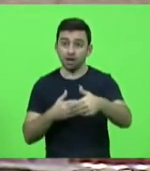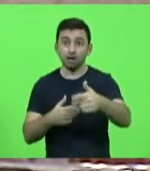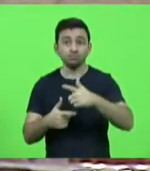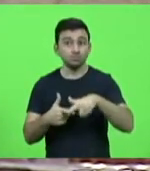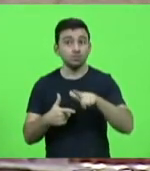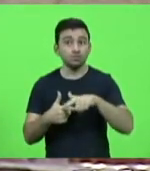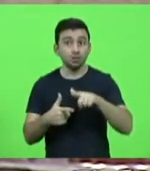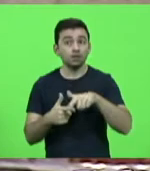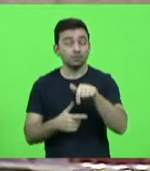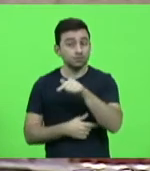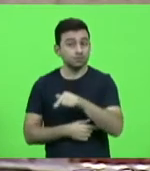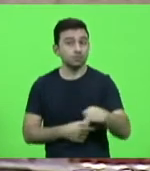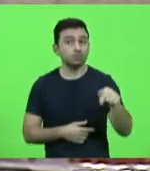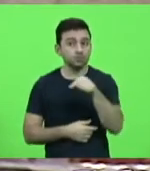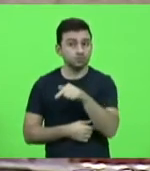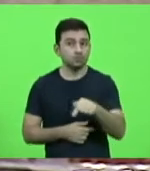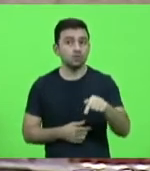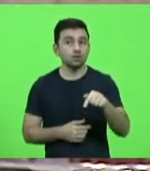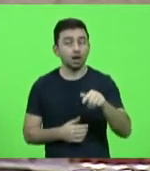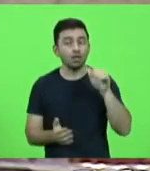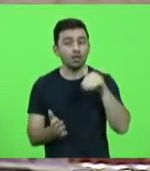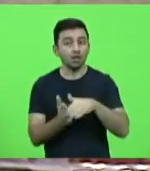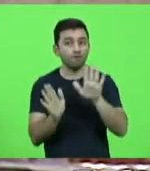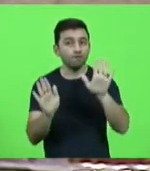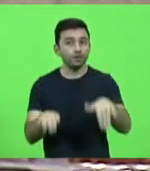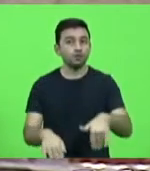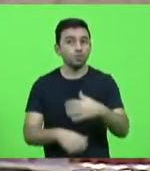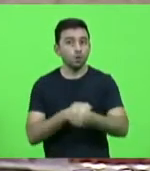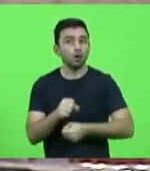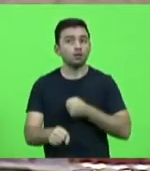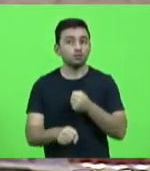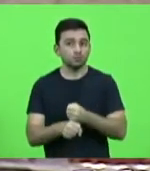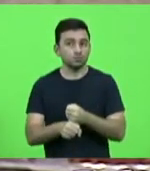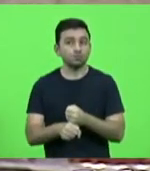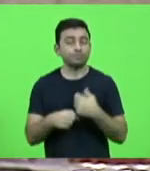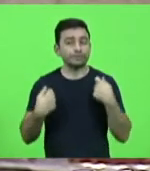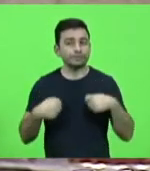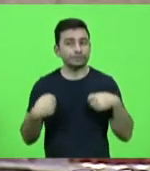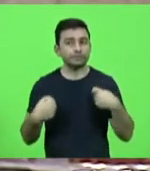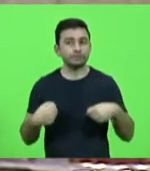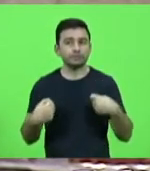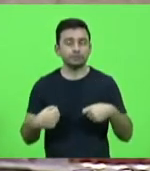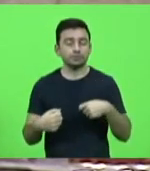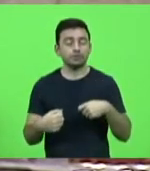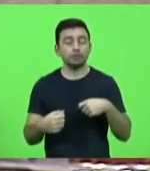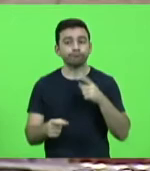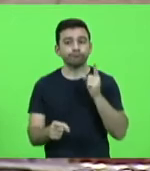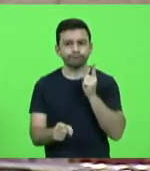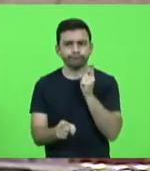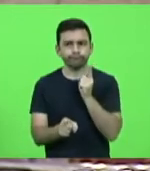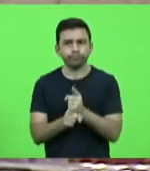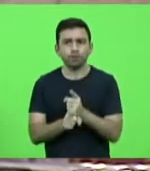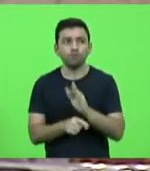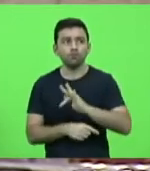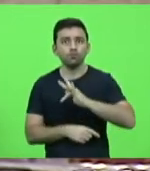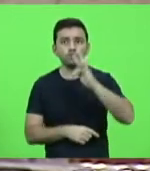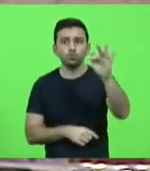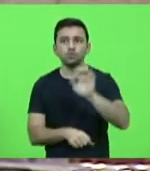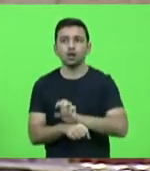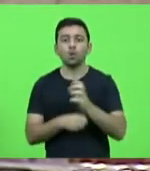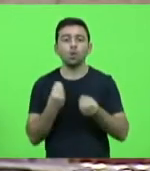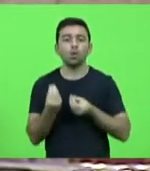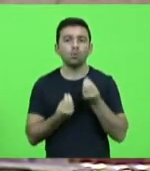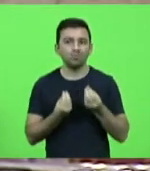próximas semanas, até o final do ano, provavelmente, nós vamos ter que definir o futuro do Estado. Não é